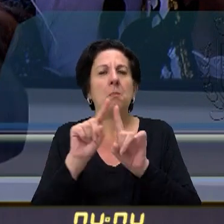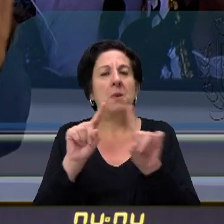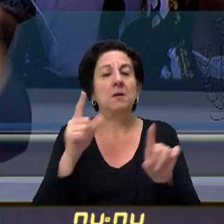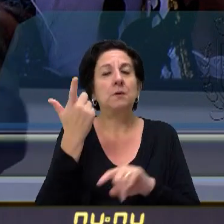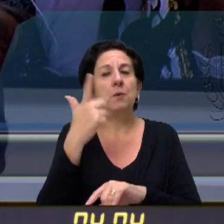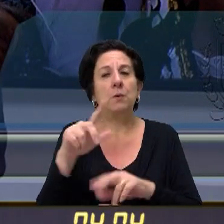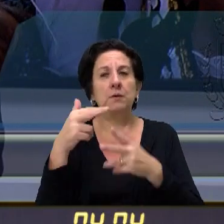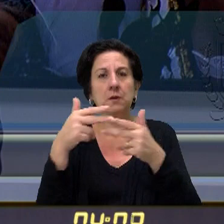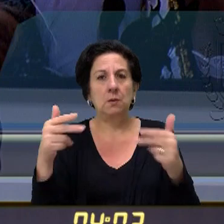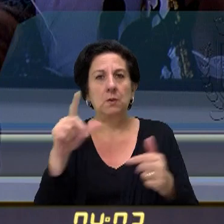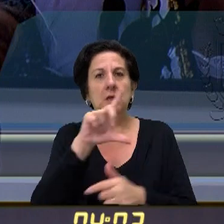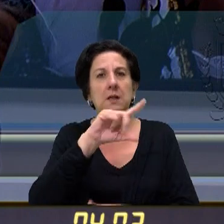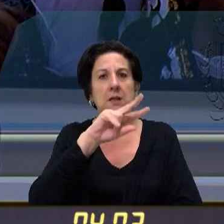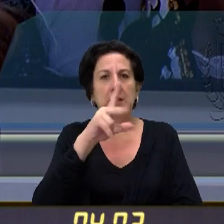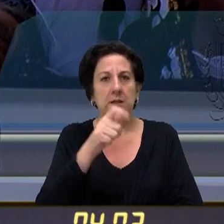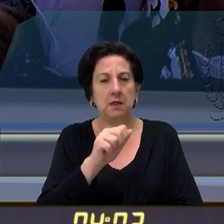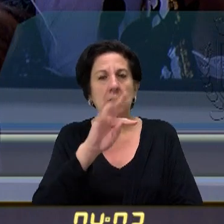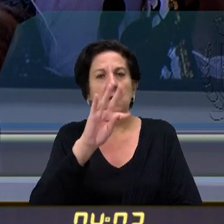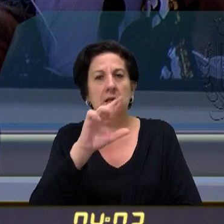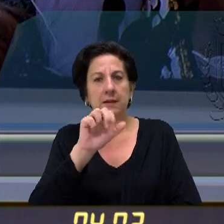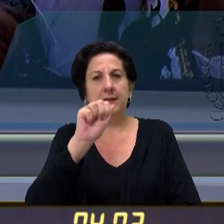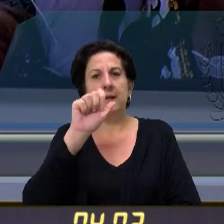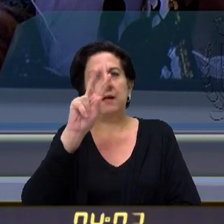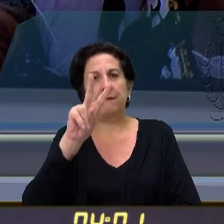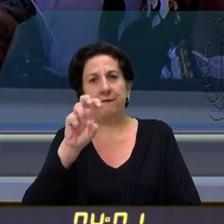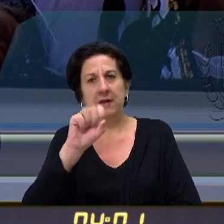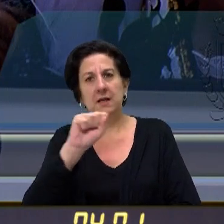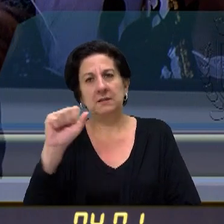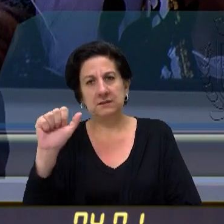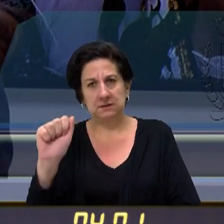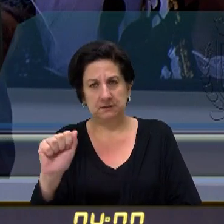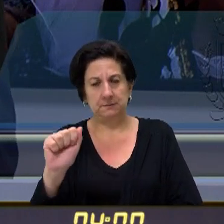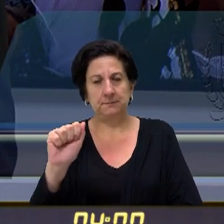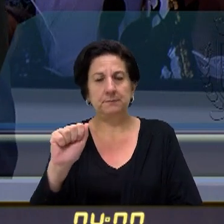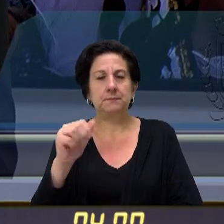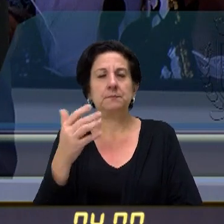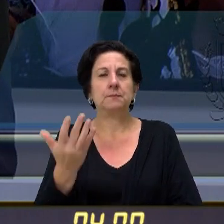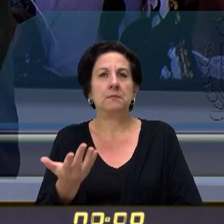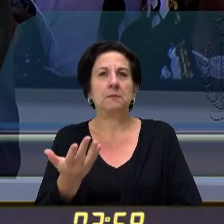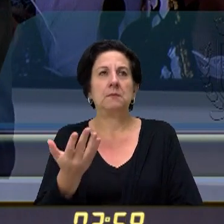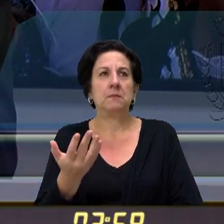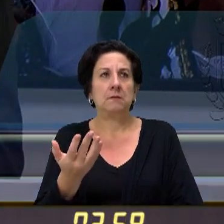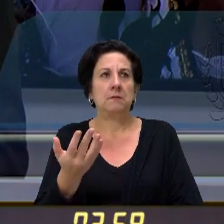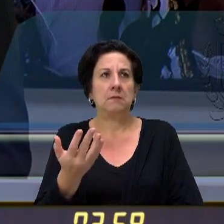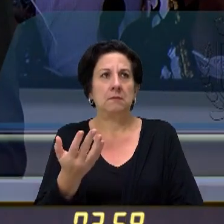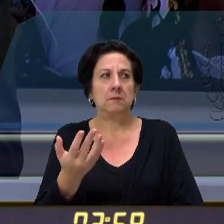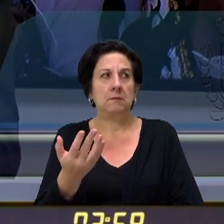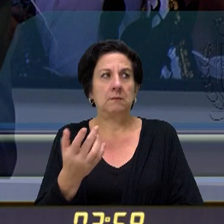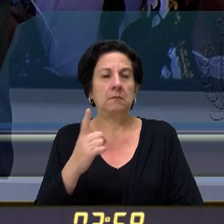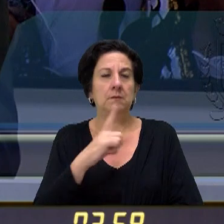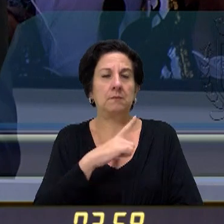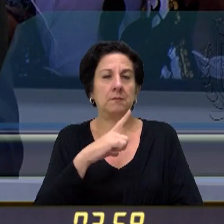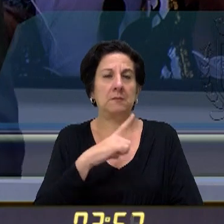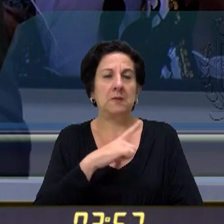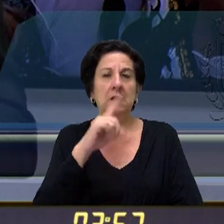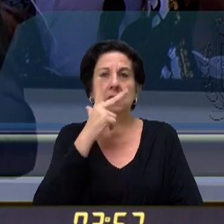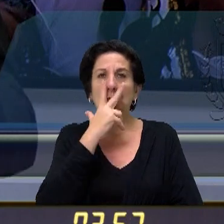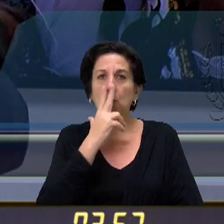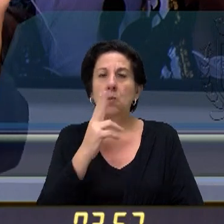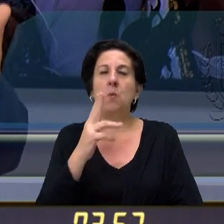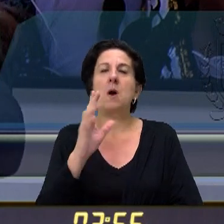outra situação que é a da linha Travessa. A linha Travessa, vereadora Solange, tem essa